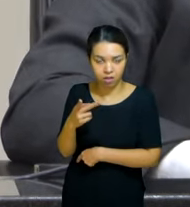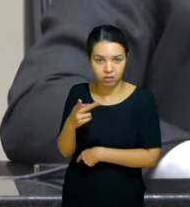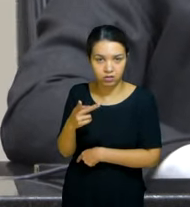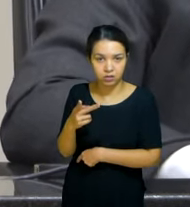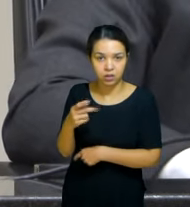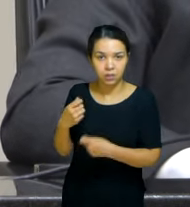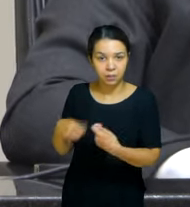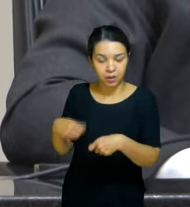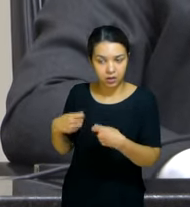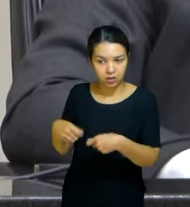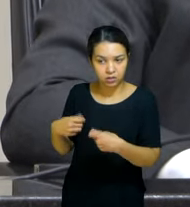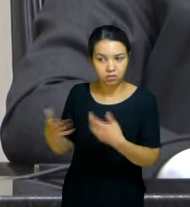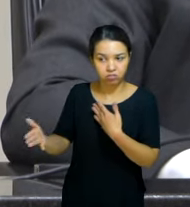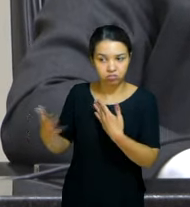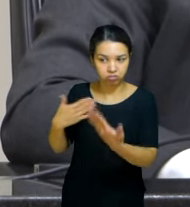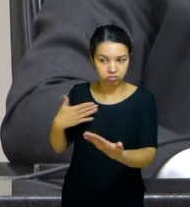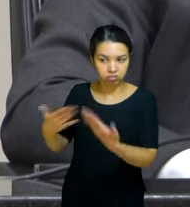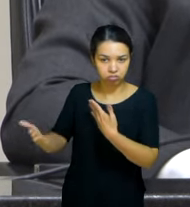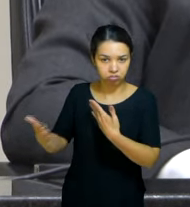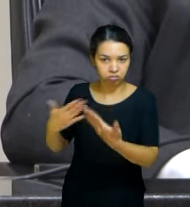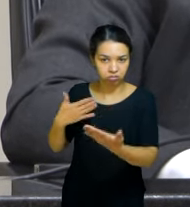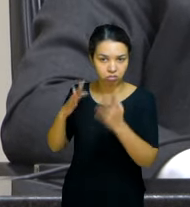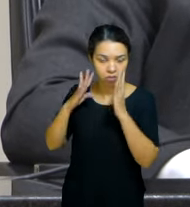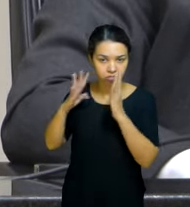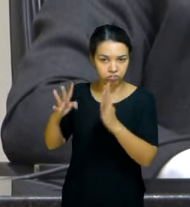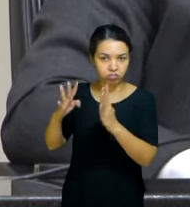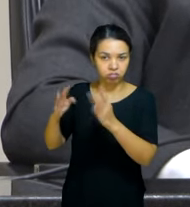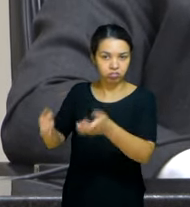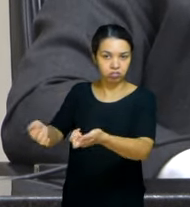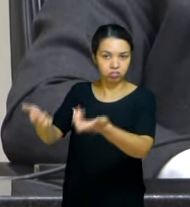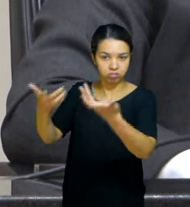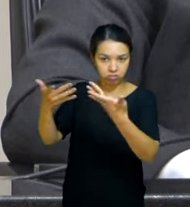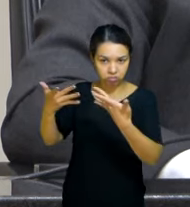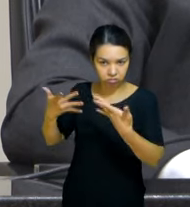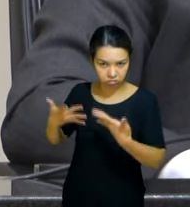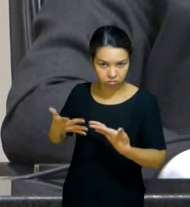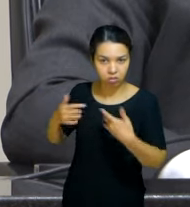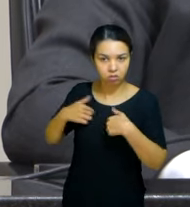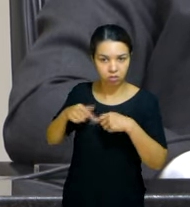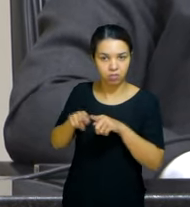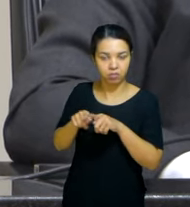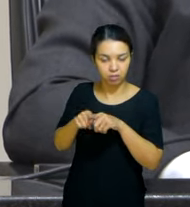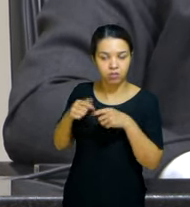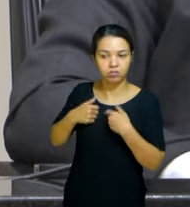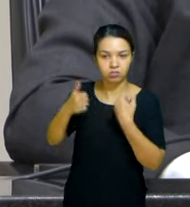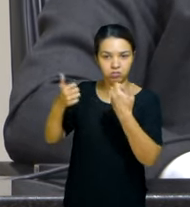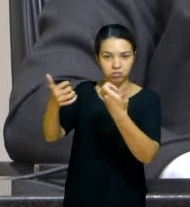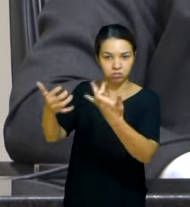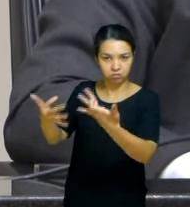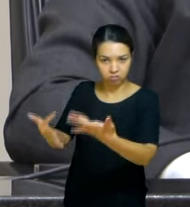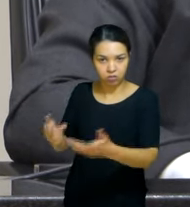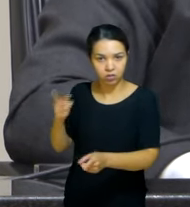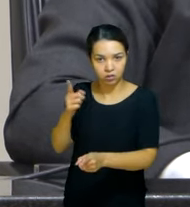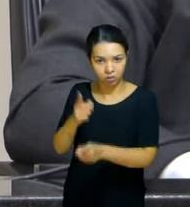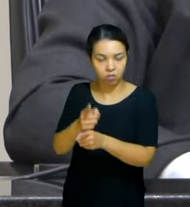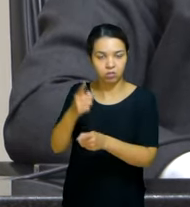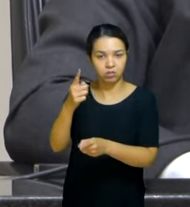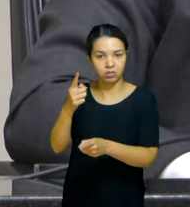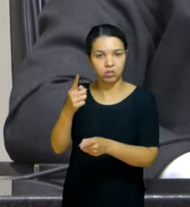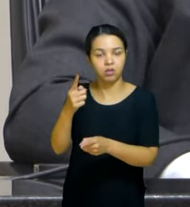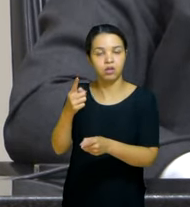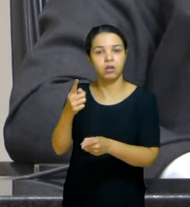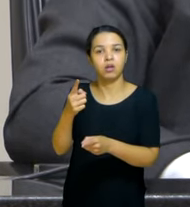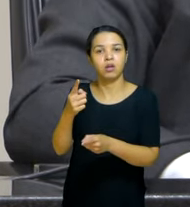sem dialogar, sem tentar encontrar um denominador comum. Isso é muito perigoso, muito perigoso.